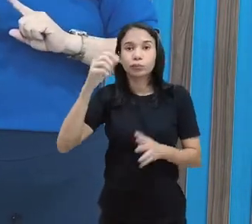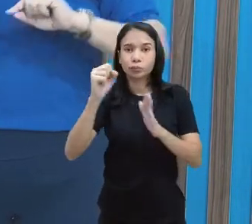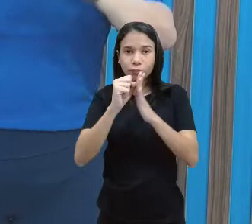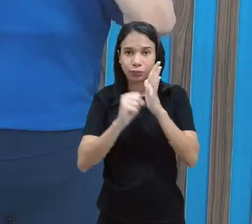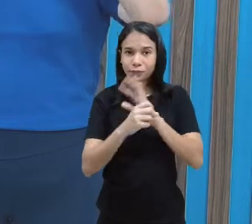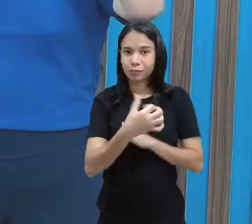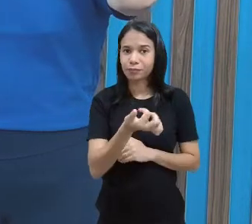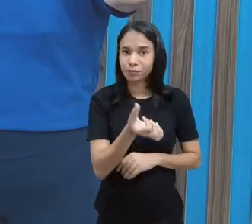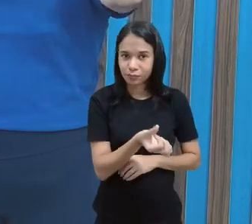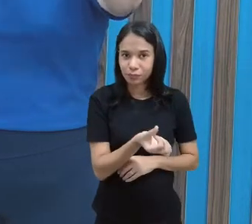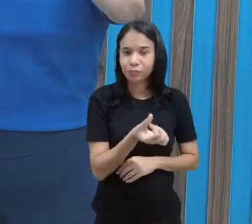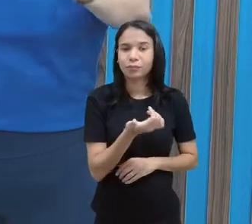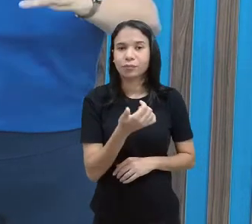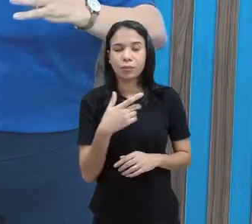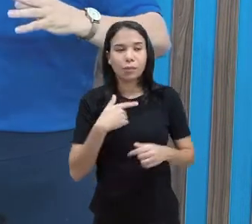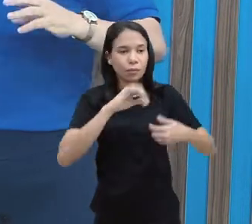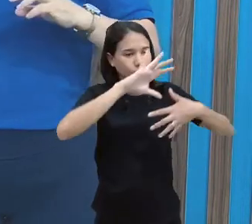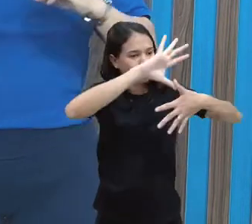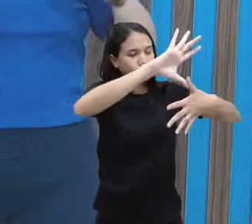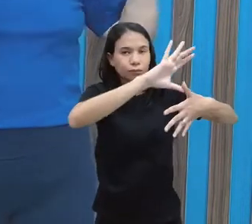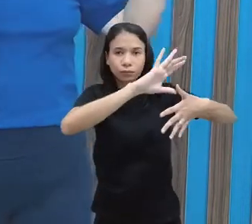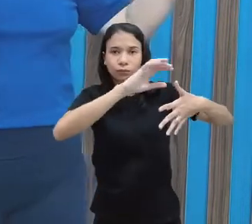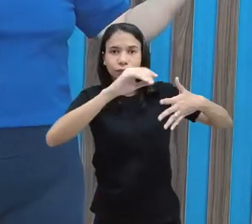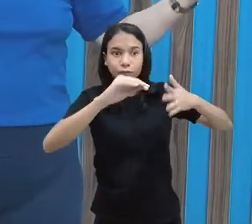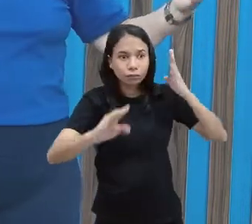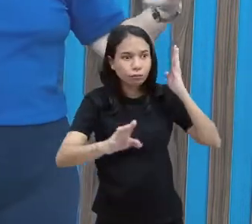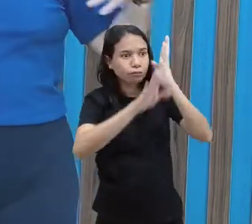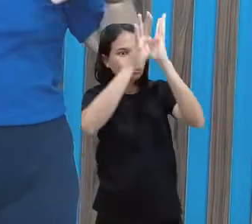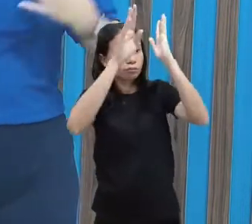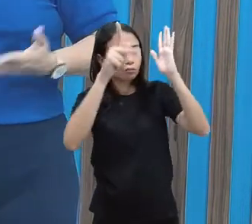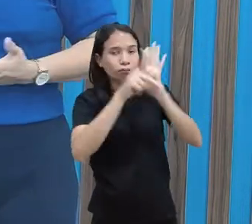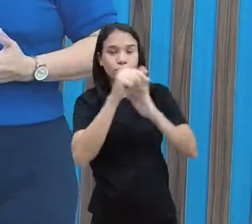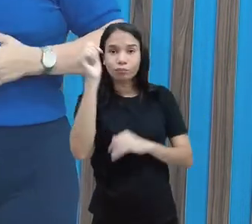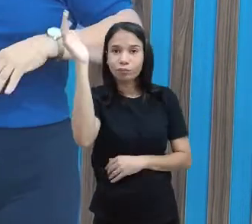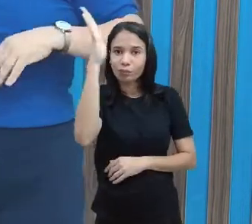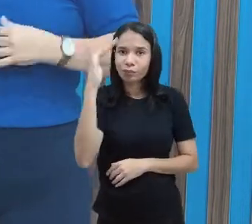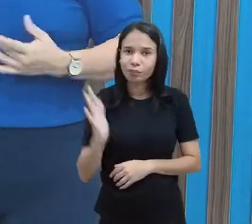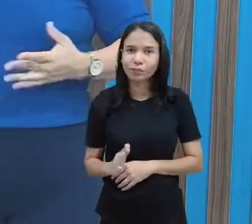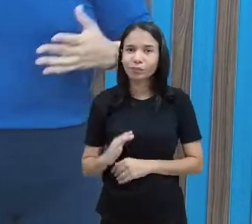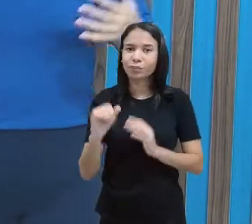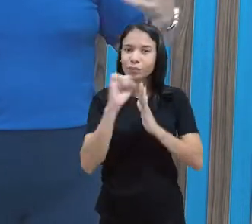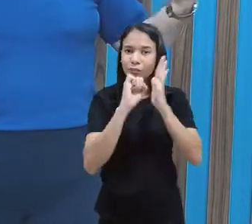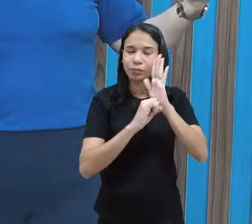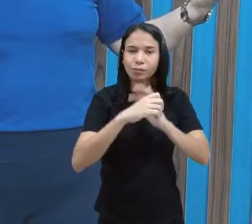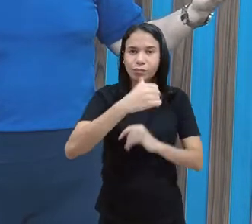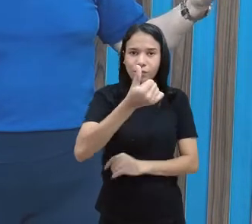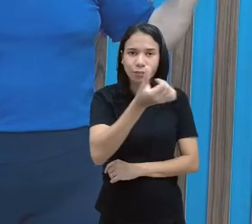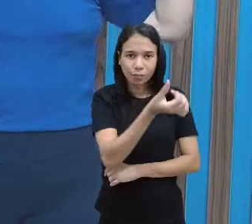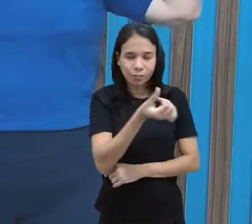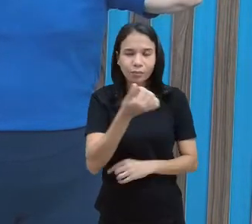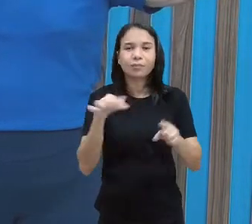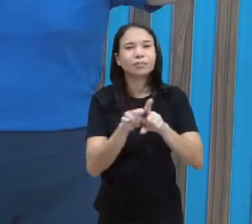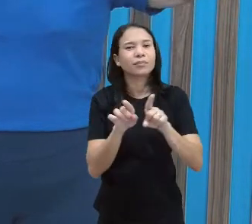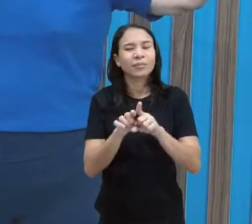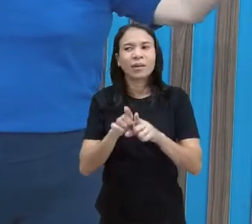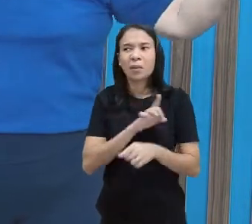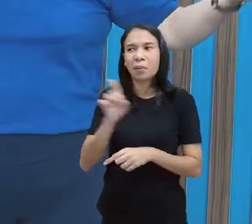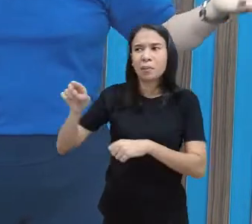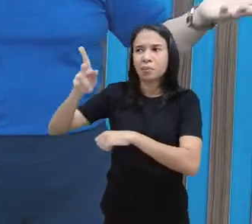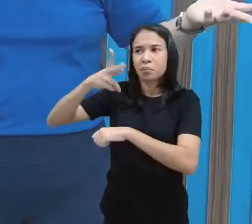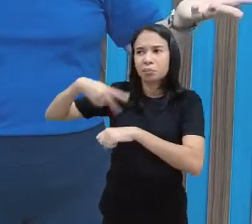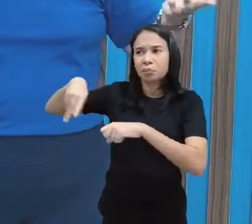XVI. A América, né, o descobrimento da América, do Brasil e de outros povos, né, lá pela